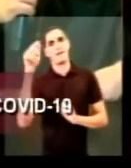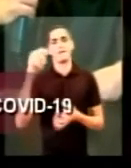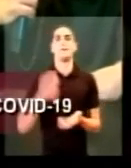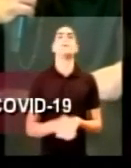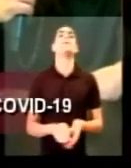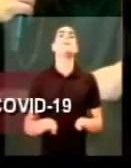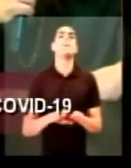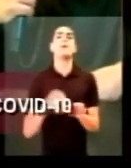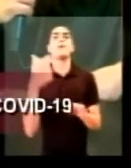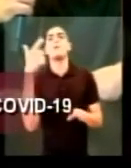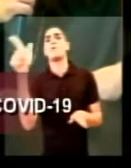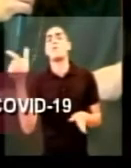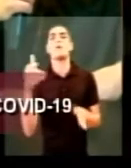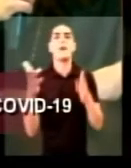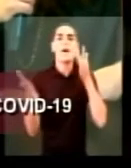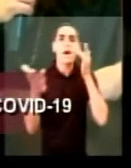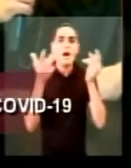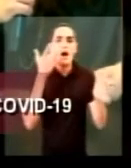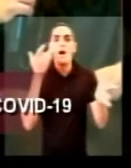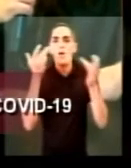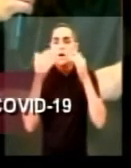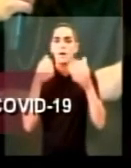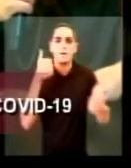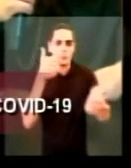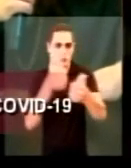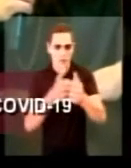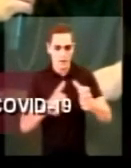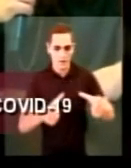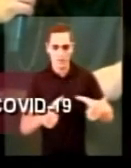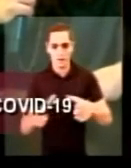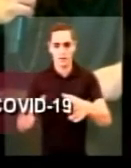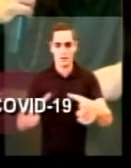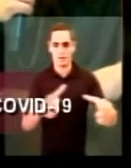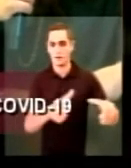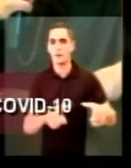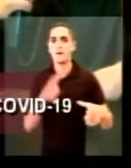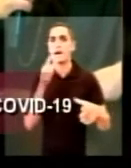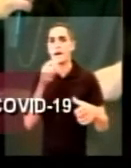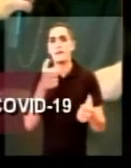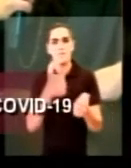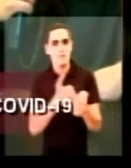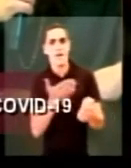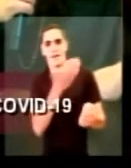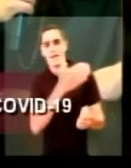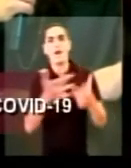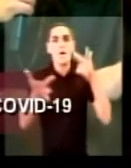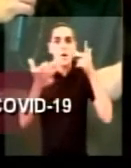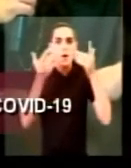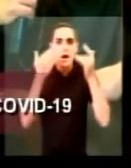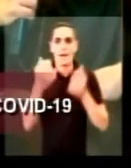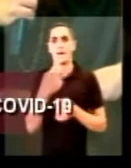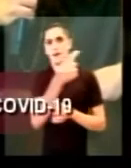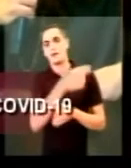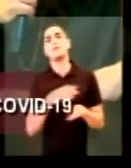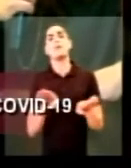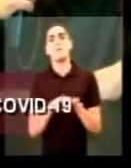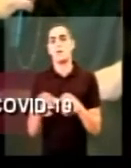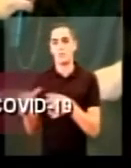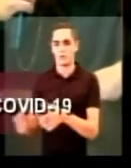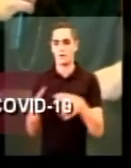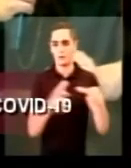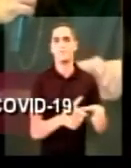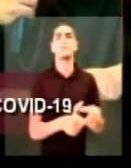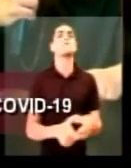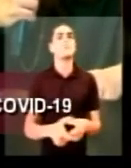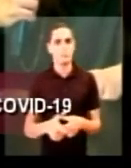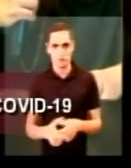e a Swift. A previsão também é que esses postos funcionem de segunda a sábado. As 26 unidades de saúde, né, a do